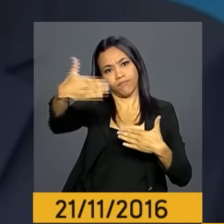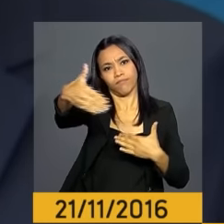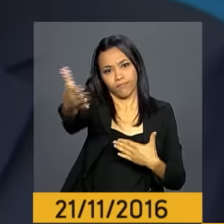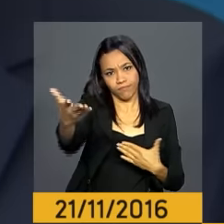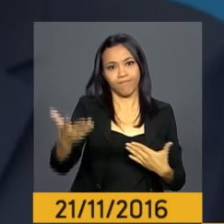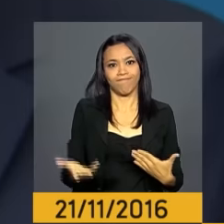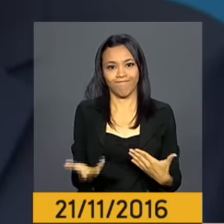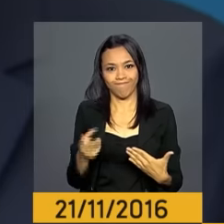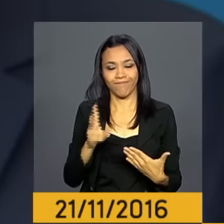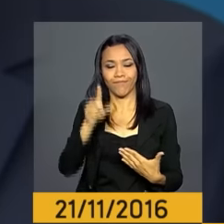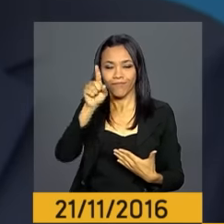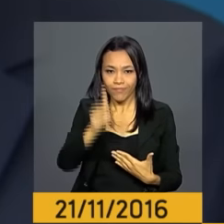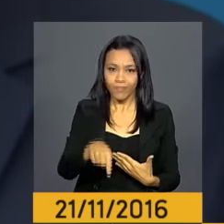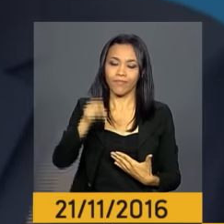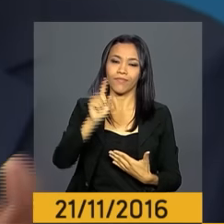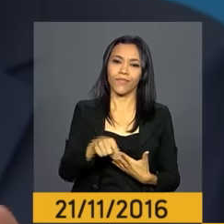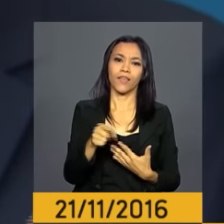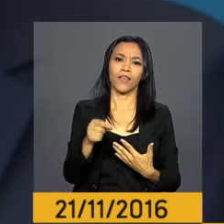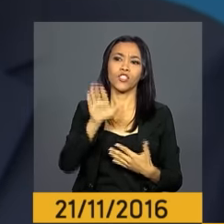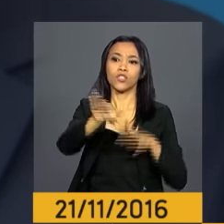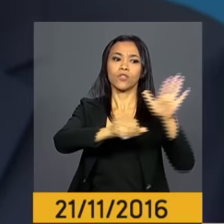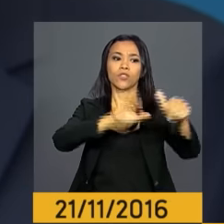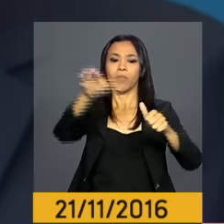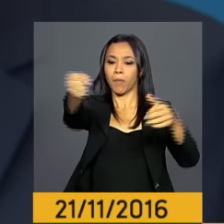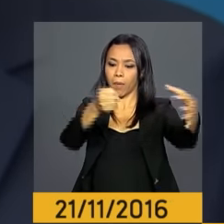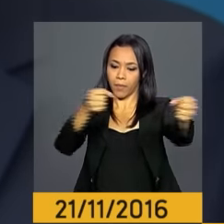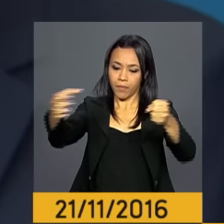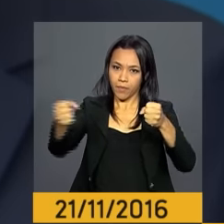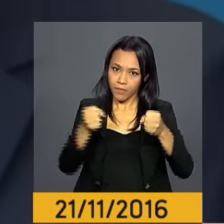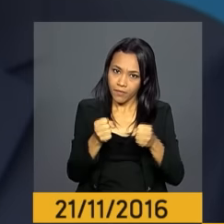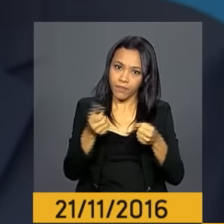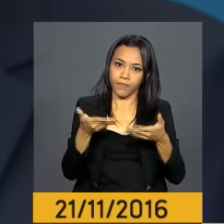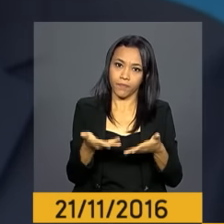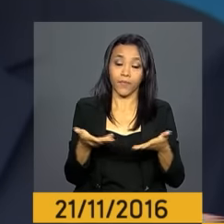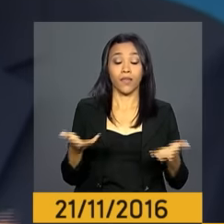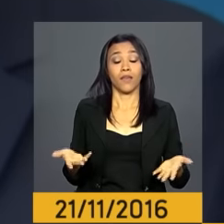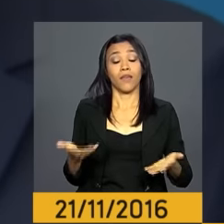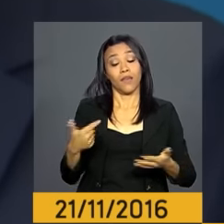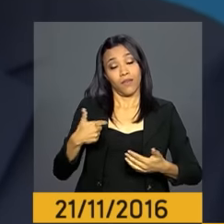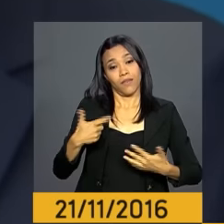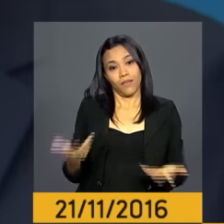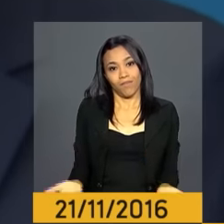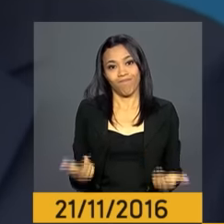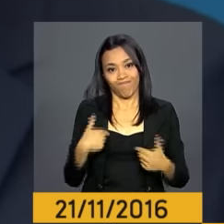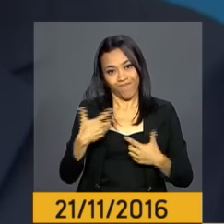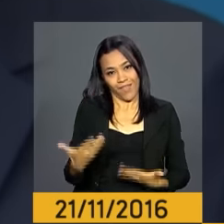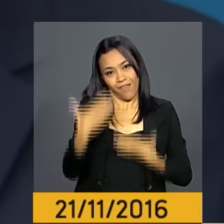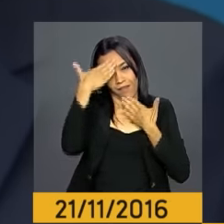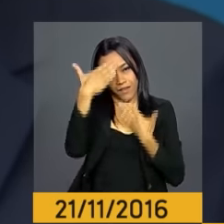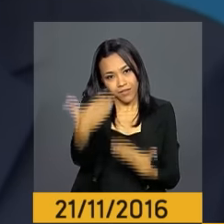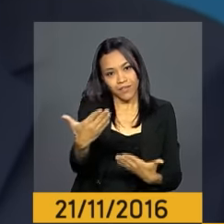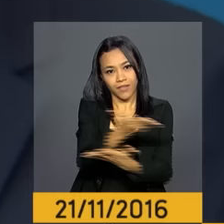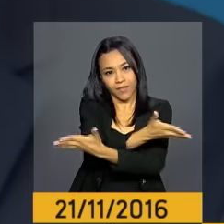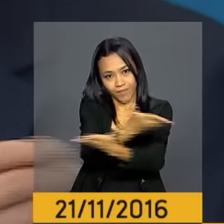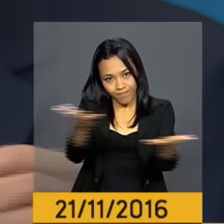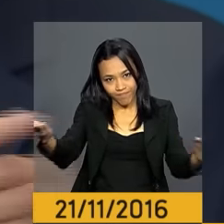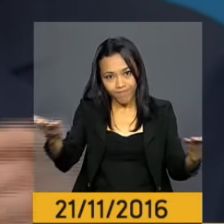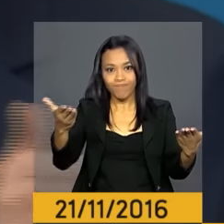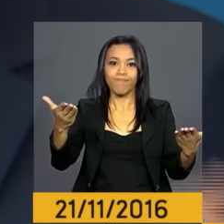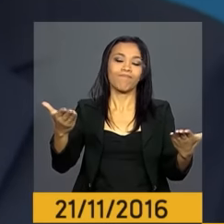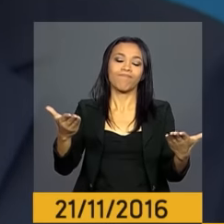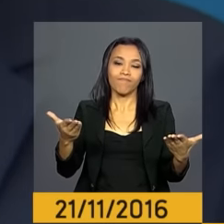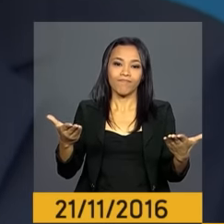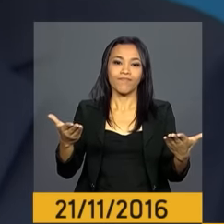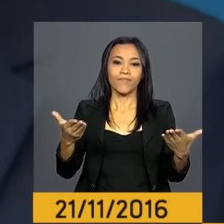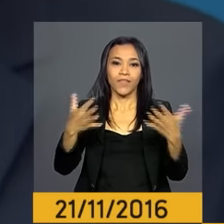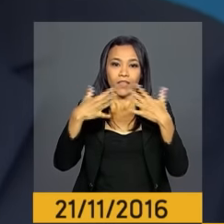igualmente serão convocados e unidos. De modo que, meus senhores, eu quero agradecer muitíssimo essa oportunidade que os senhores